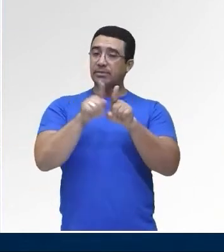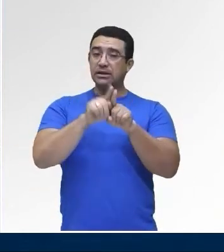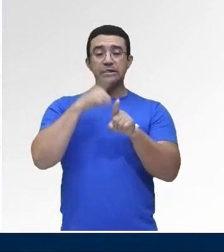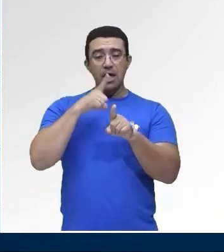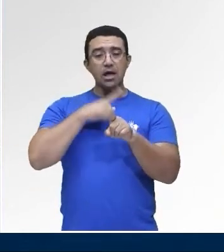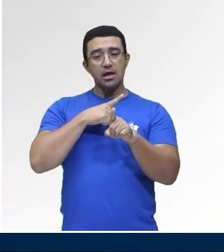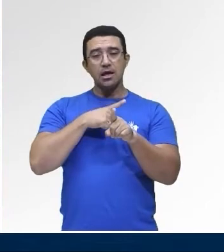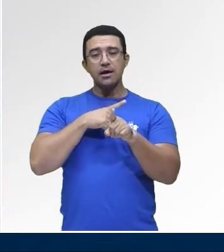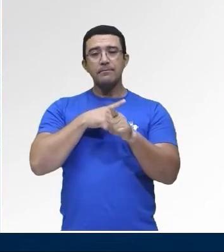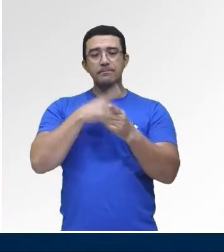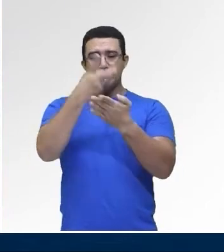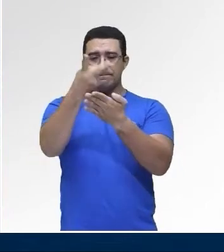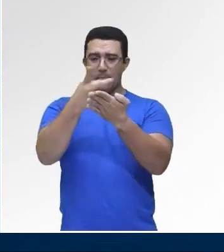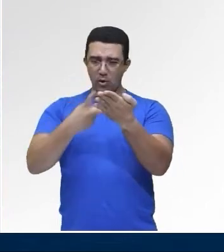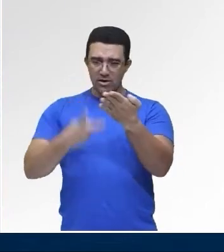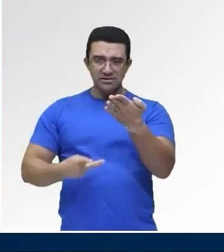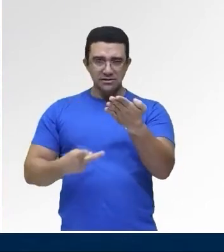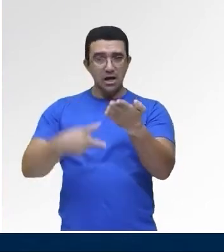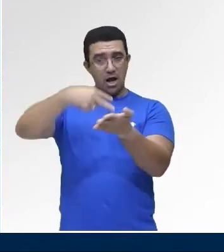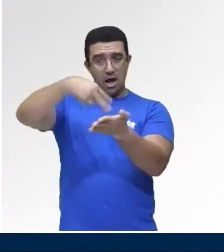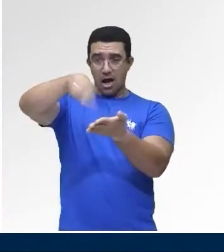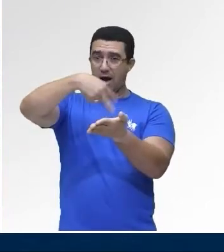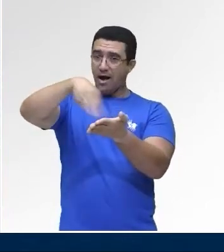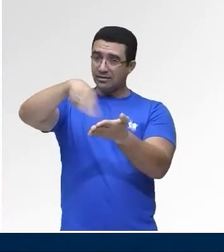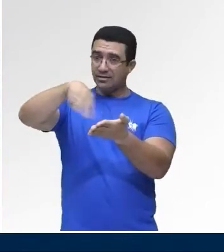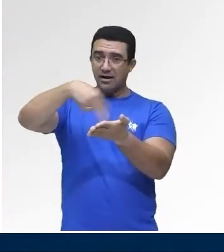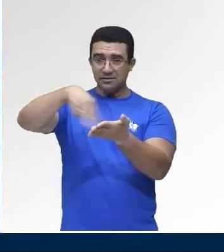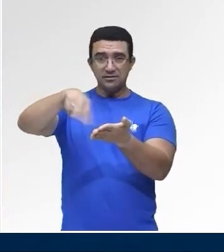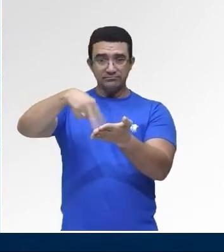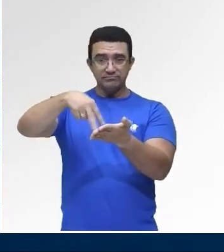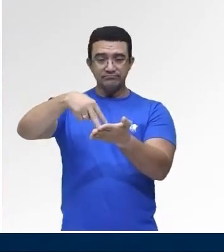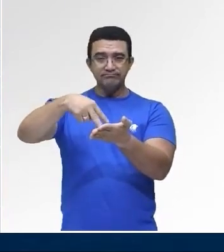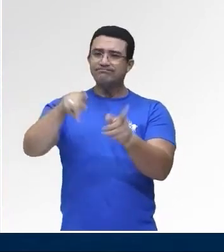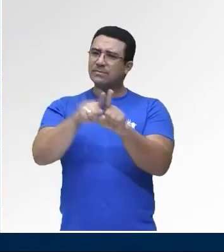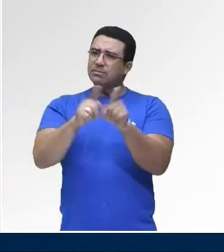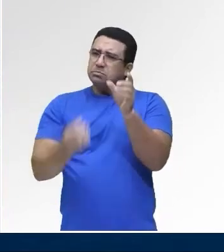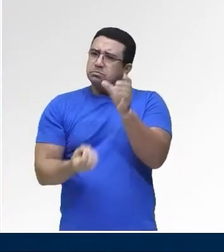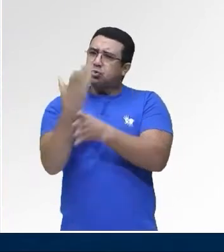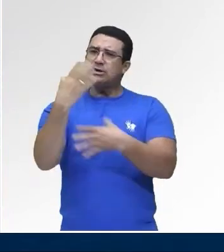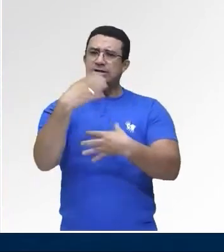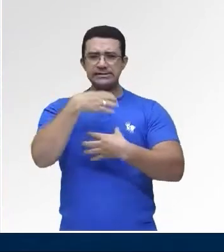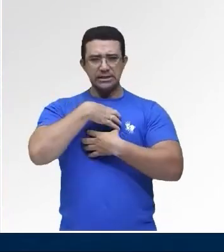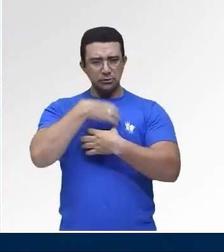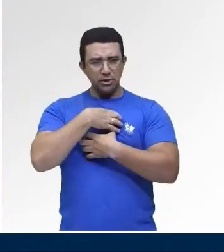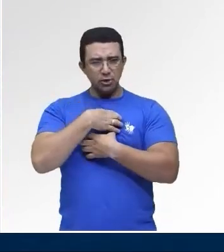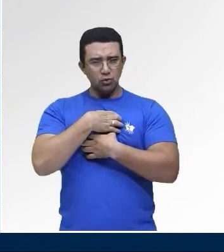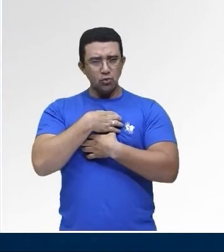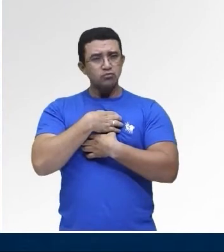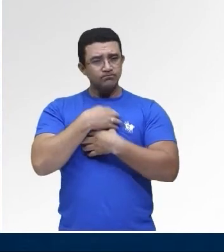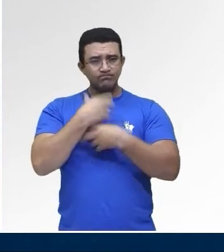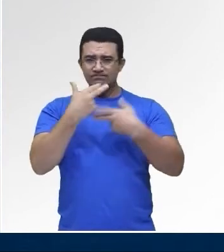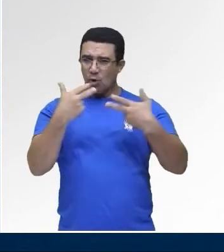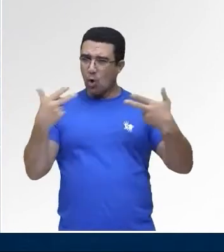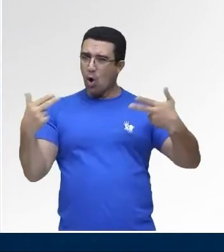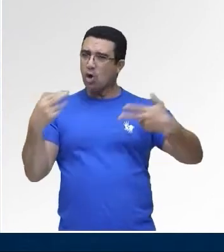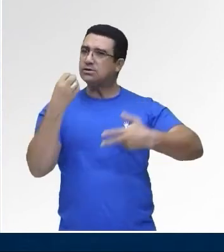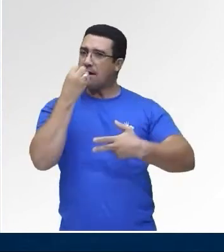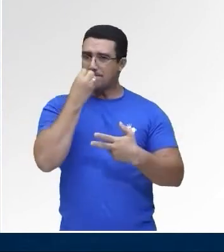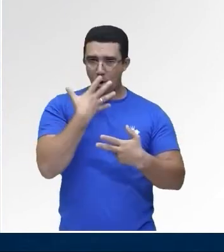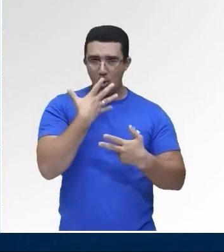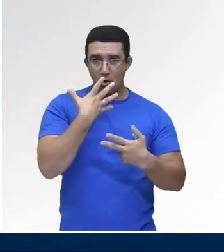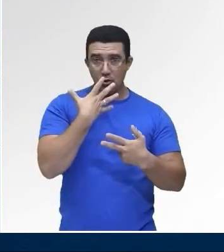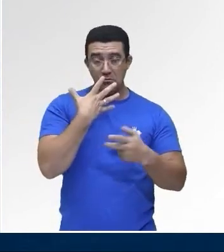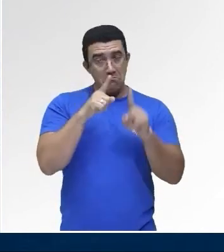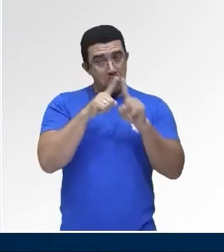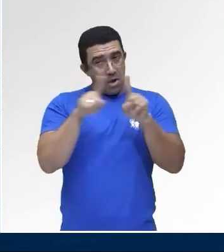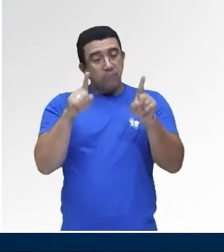Porque a poesia, ela vai justamente despertar esse sentimento. É algo bom, né? E ela pode despertar também algo